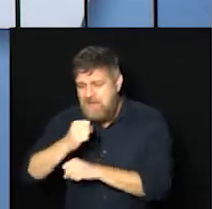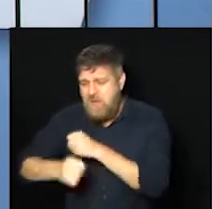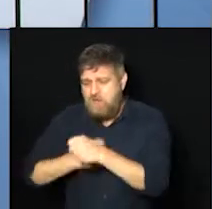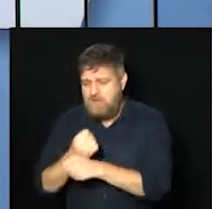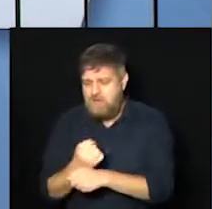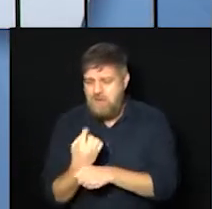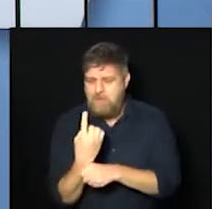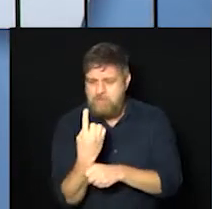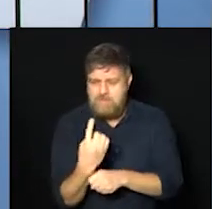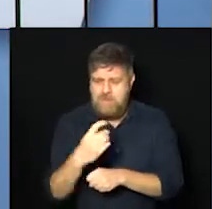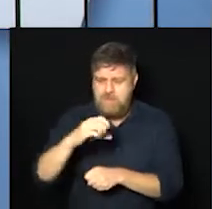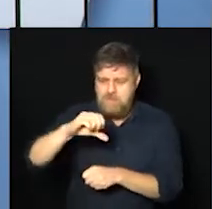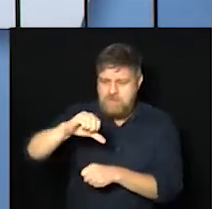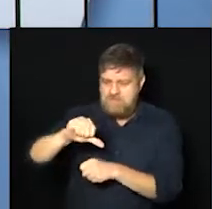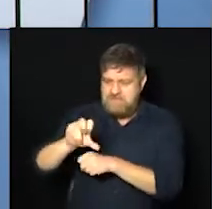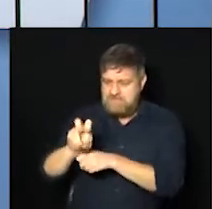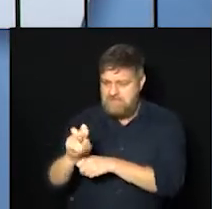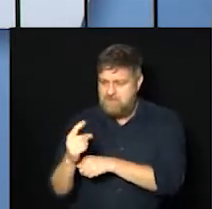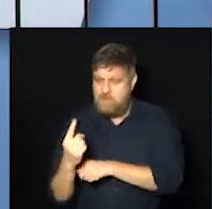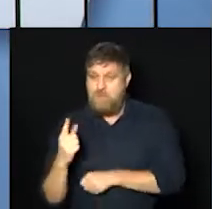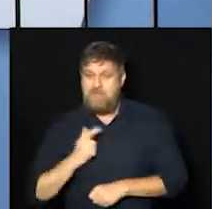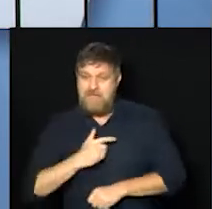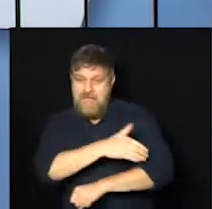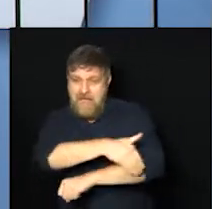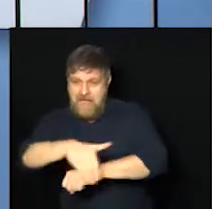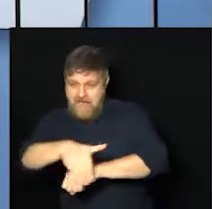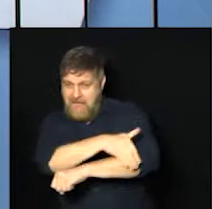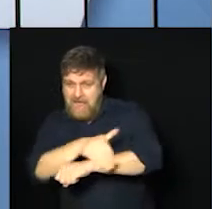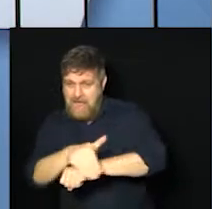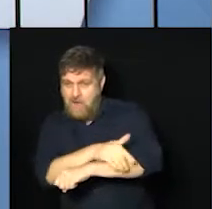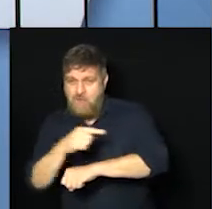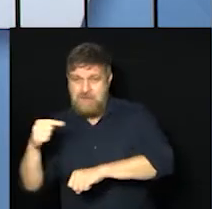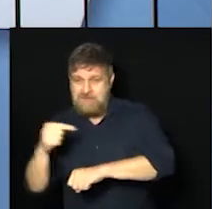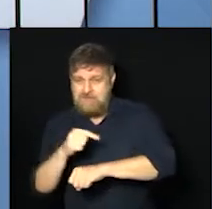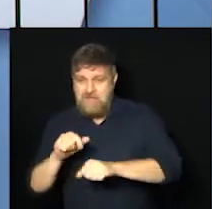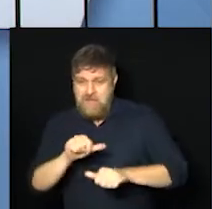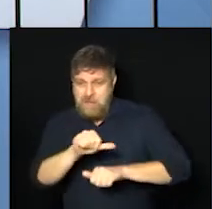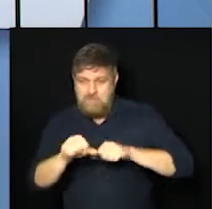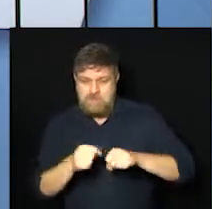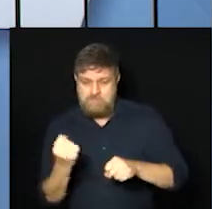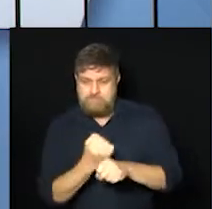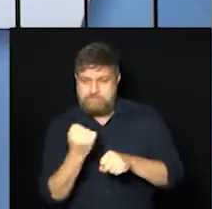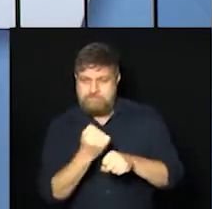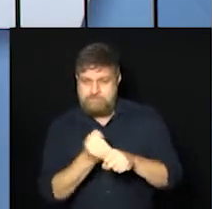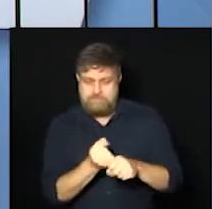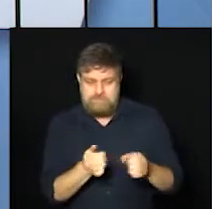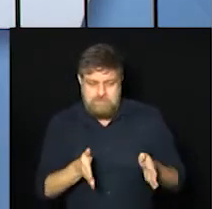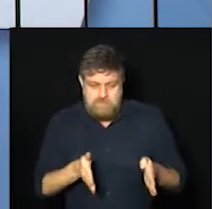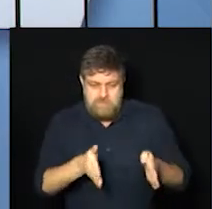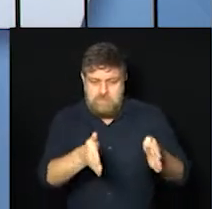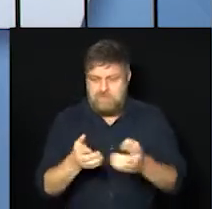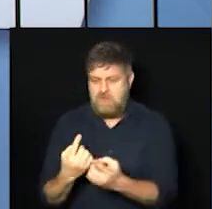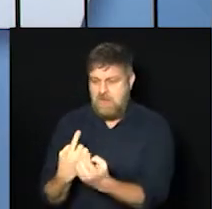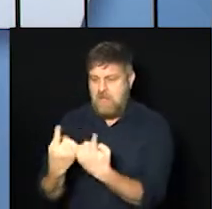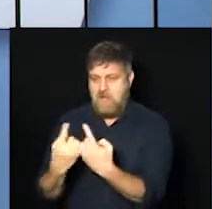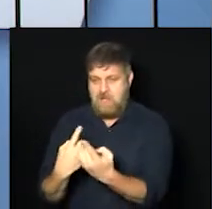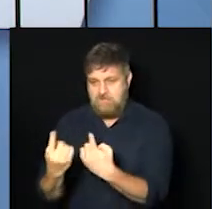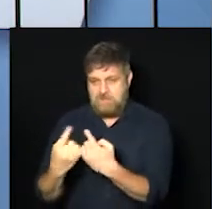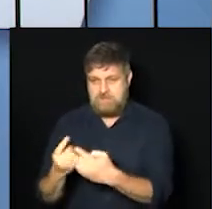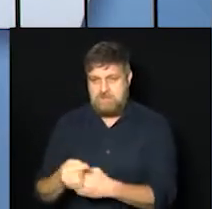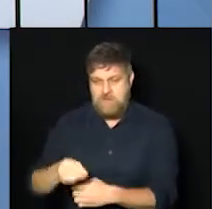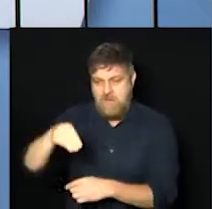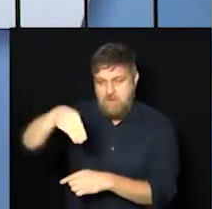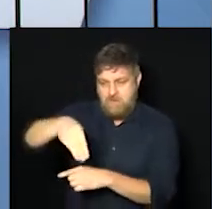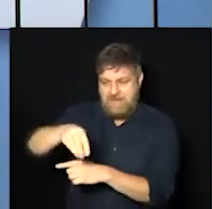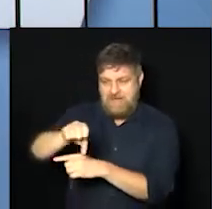que estipulava que a rua Boa Ventura do Amaral seria alargada entre a avenida Doutor Moraes